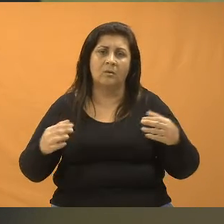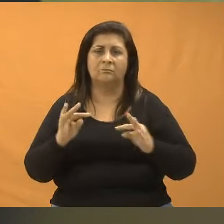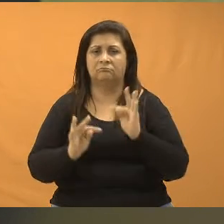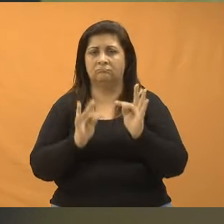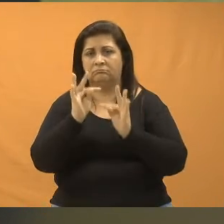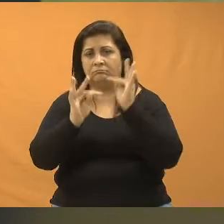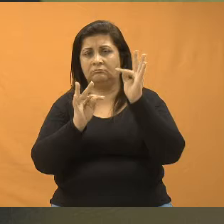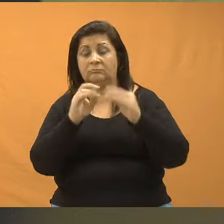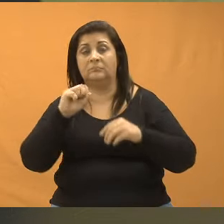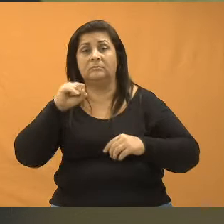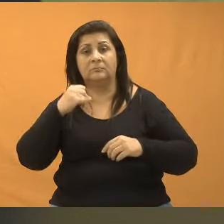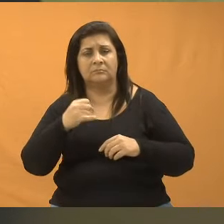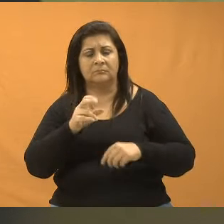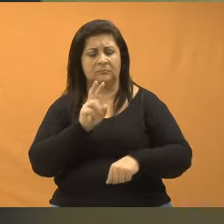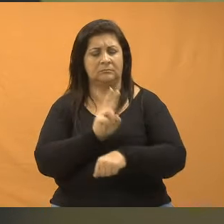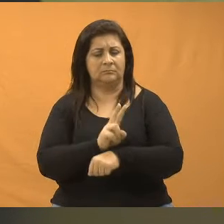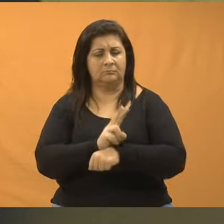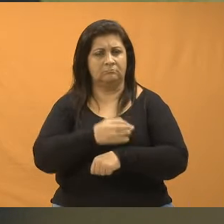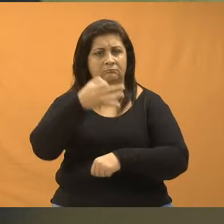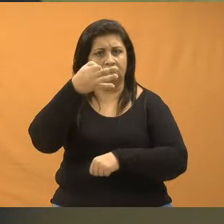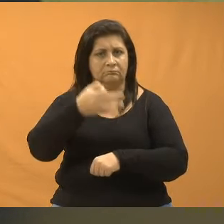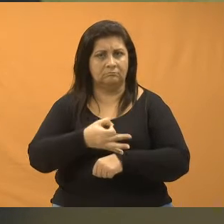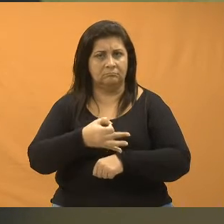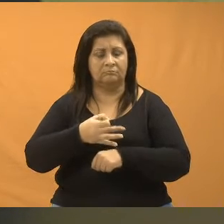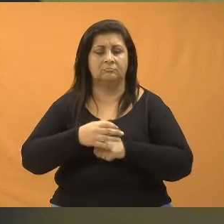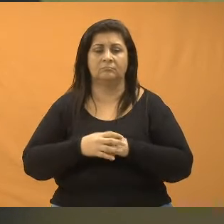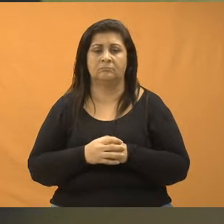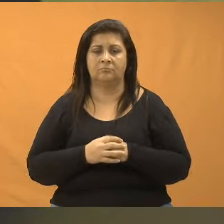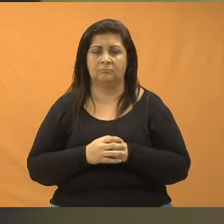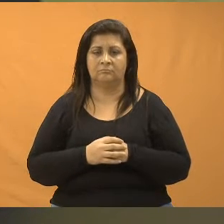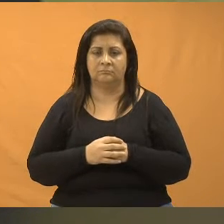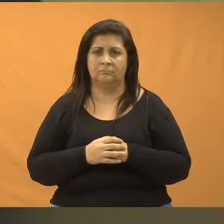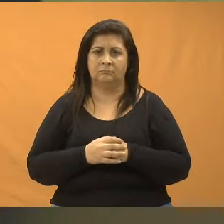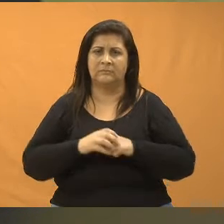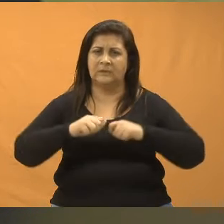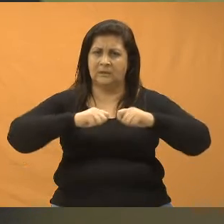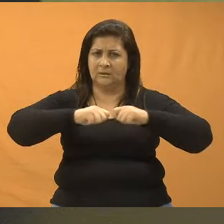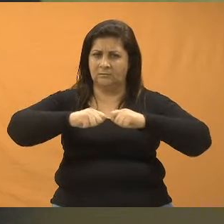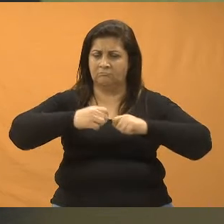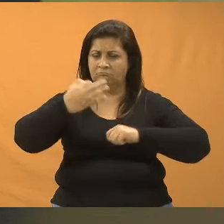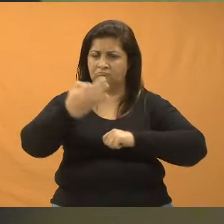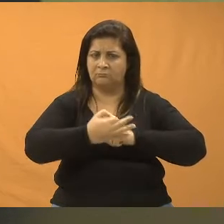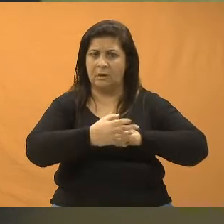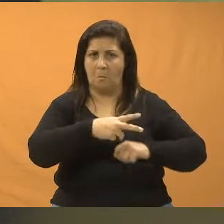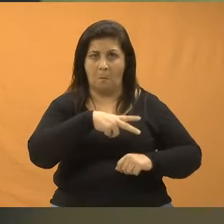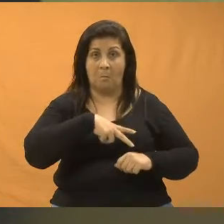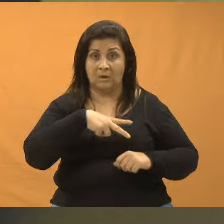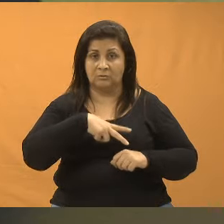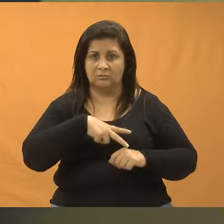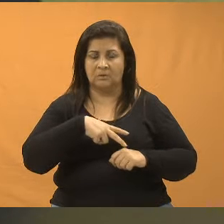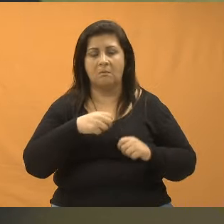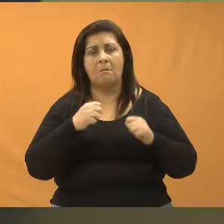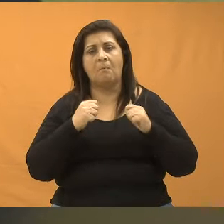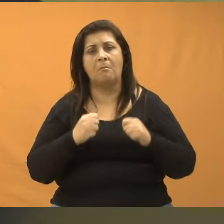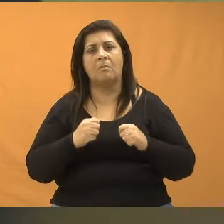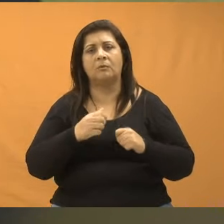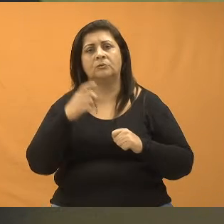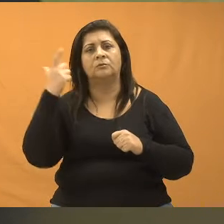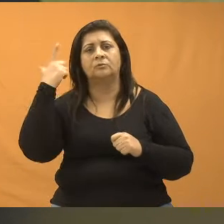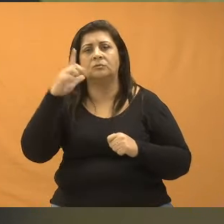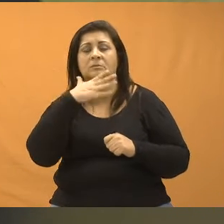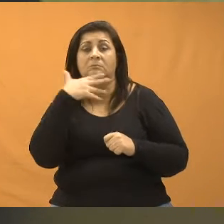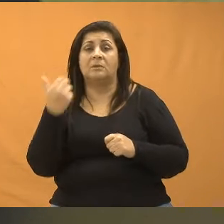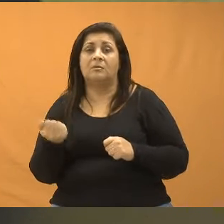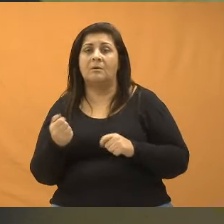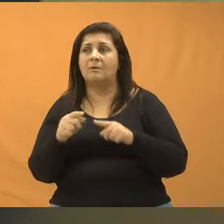Casa, se ela for bem gerida e bem administrada, né, de uma forma privada, ela pode ter melhorias que o